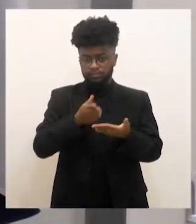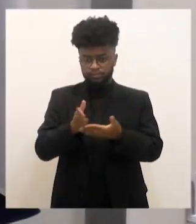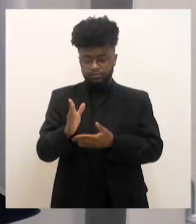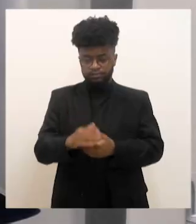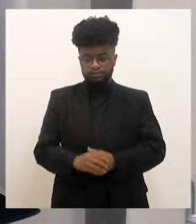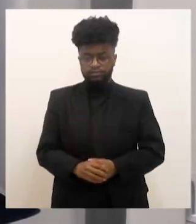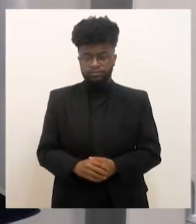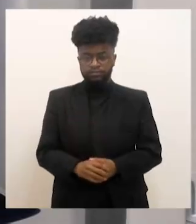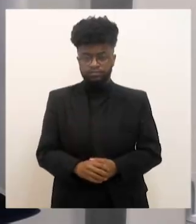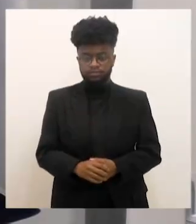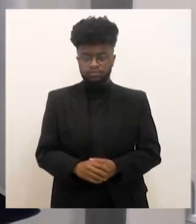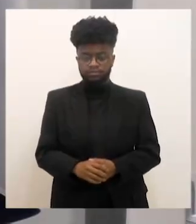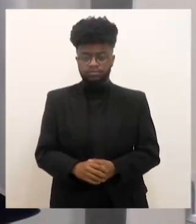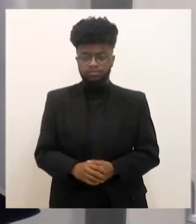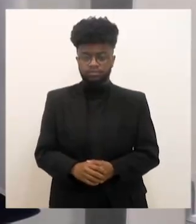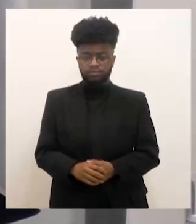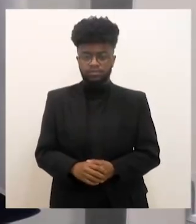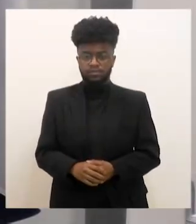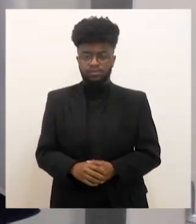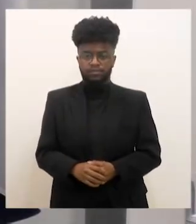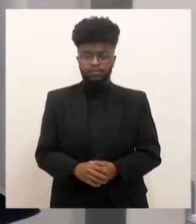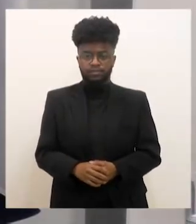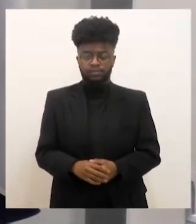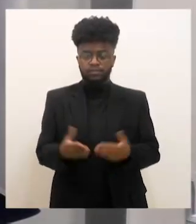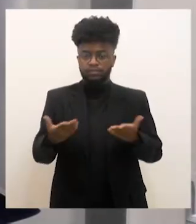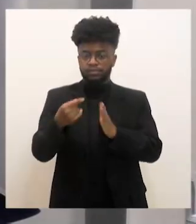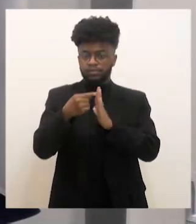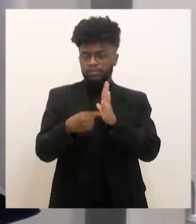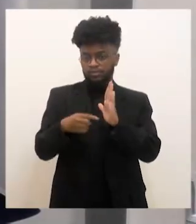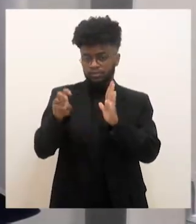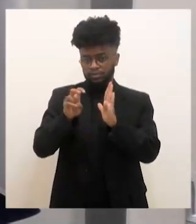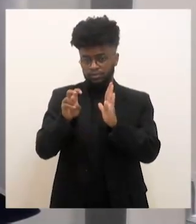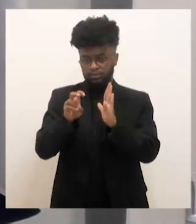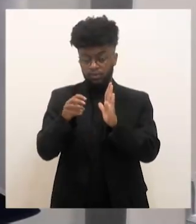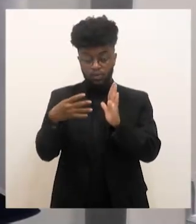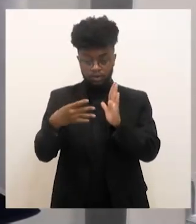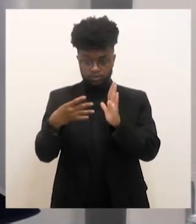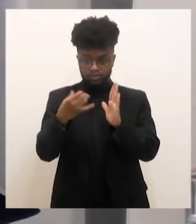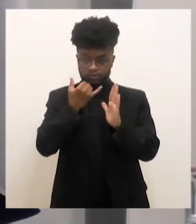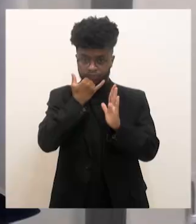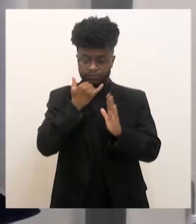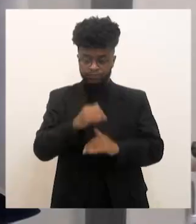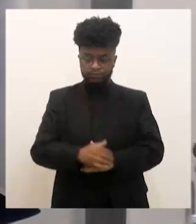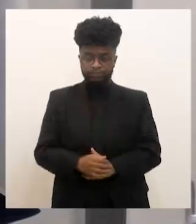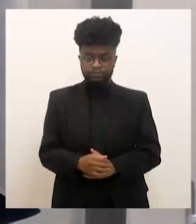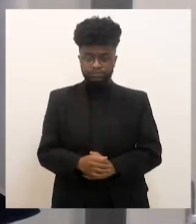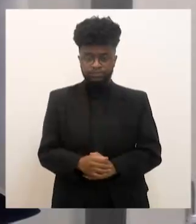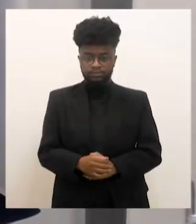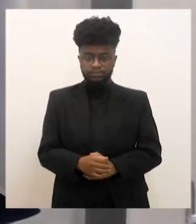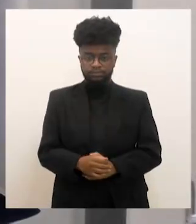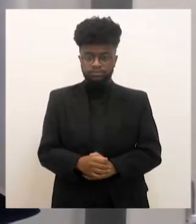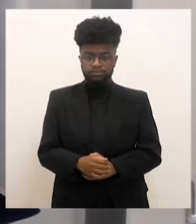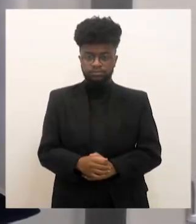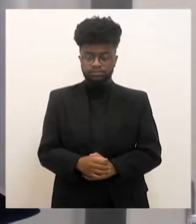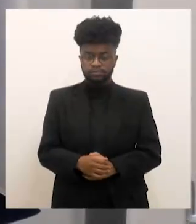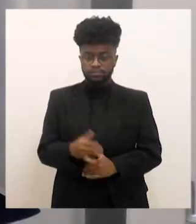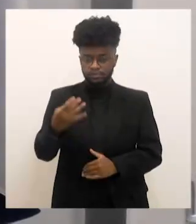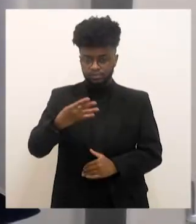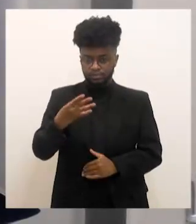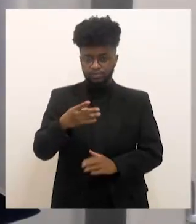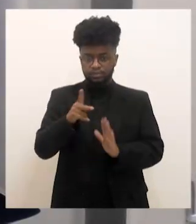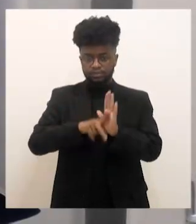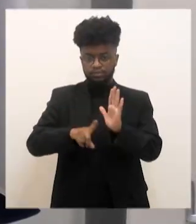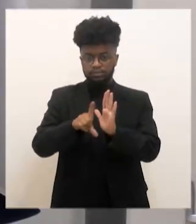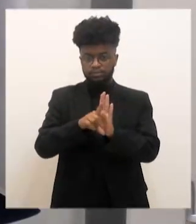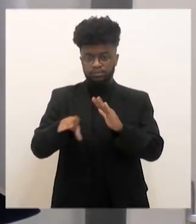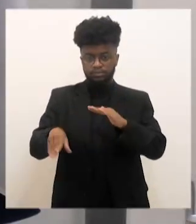aprovado. Passo ao item 5 da pauta. 4, desculpa. 4 da pauta. Projeto de